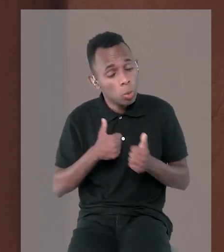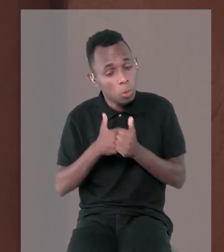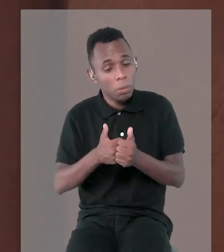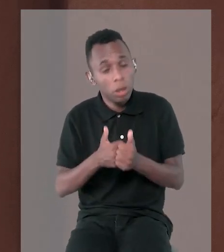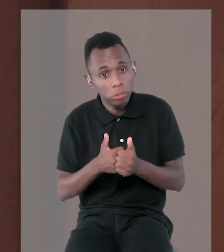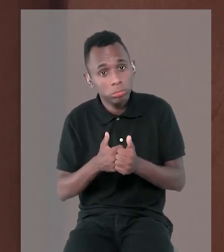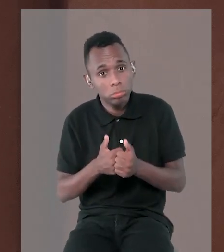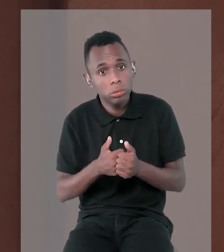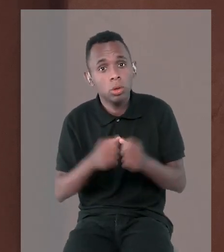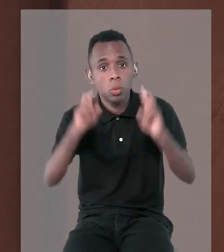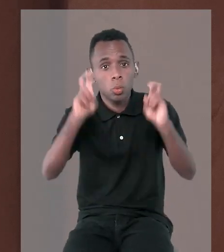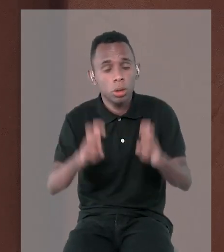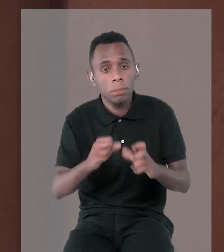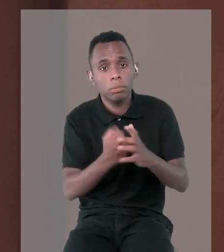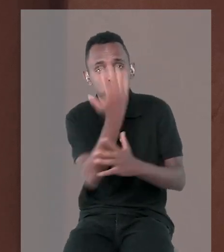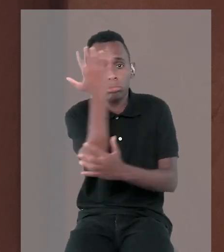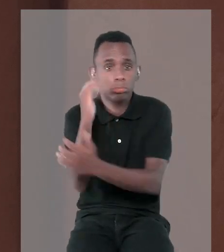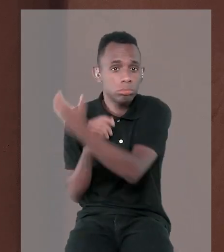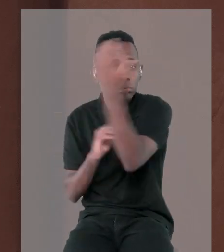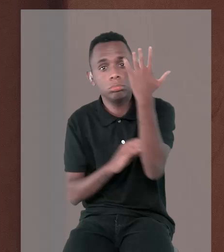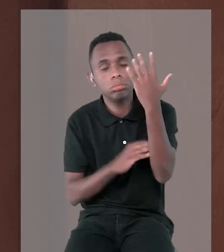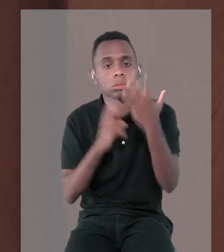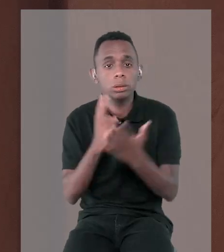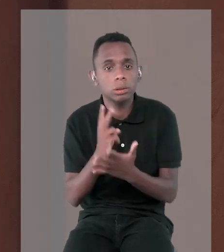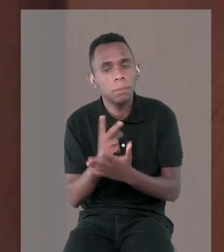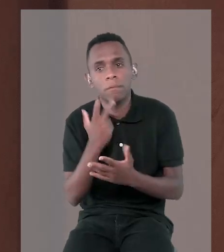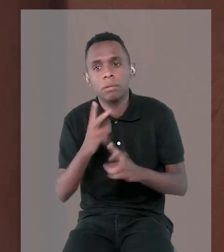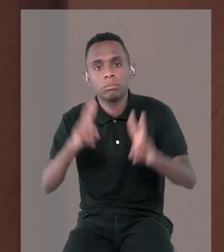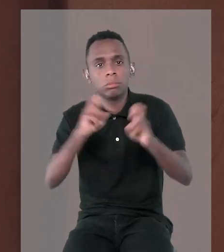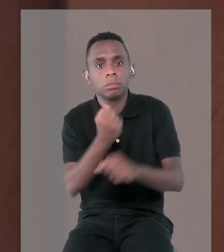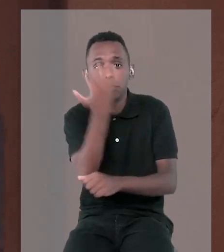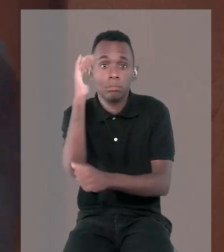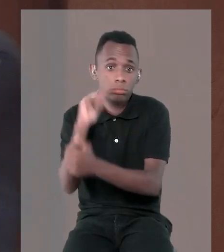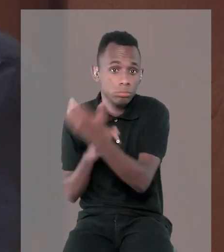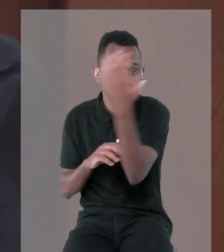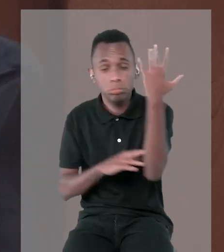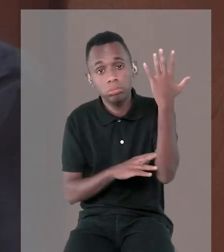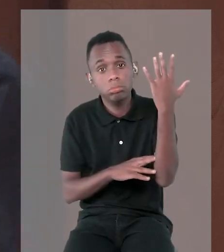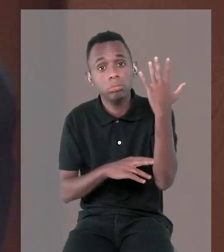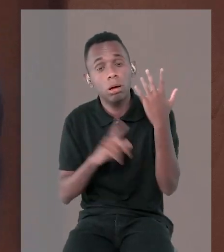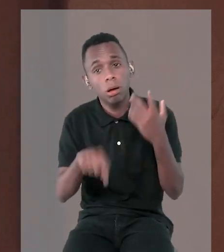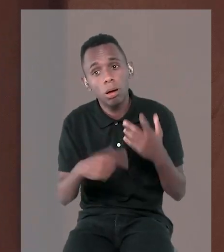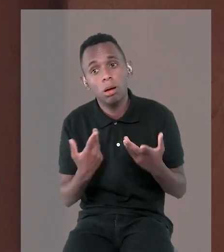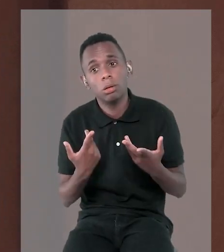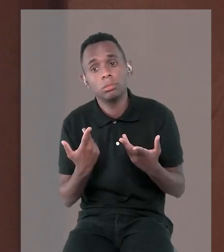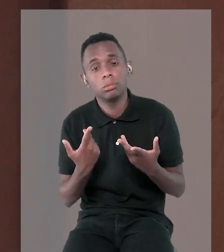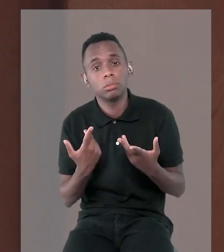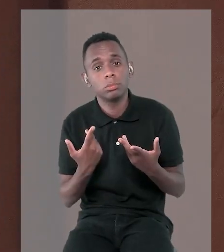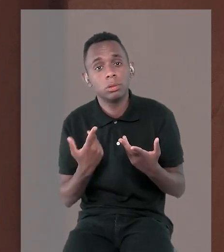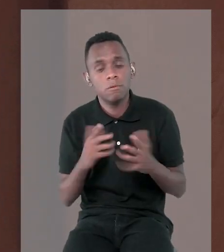muito as questões ambientais, e o discurso ambientalista até agora, ele tem sido